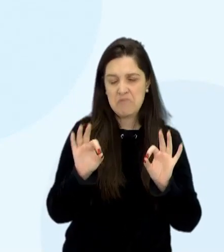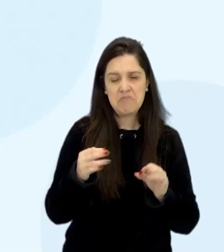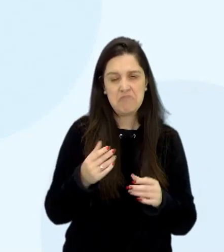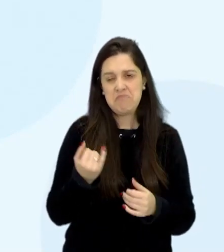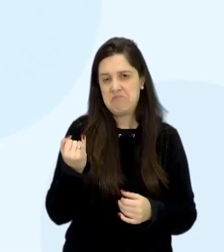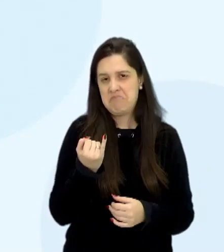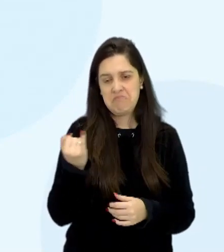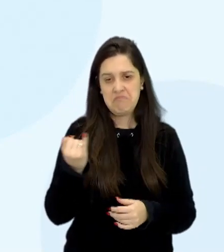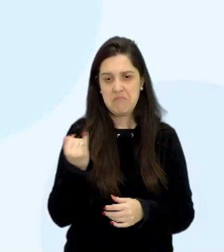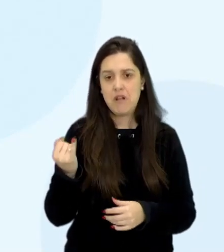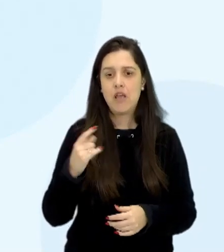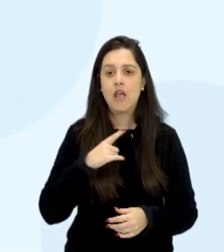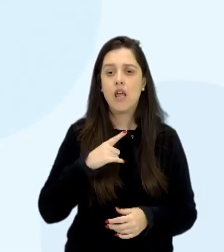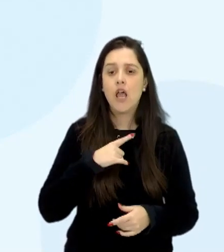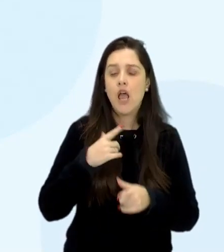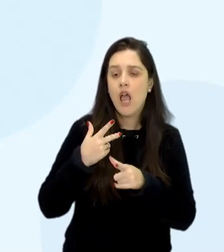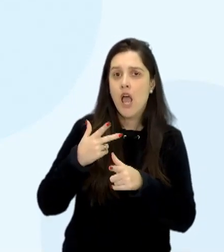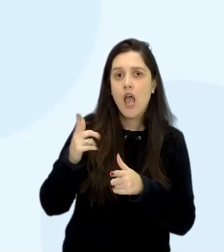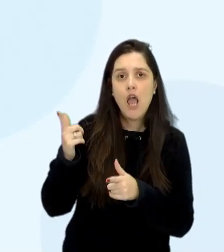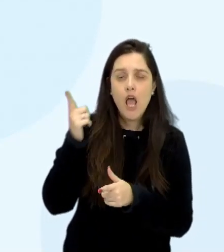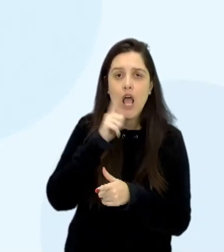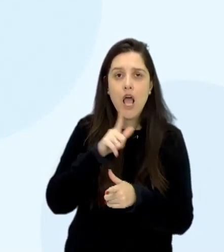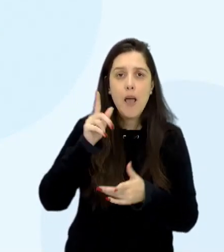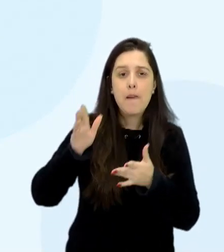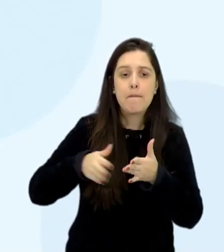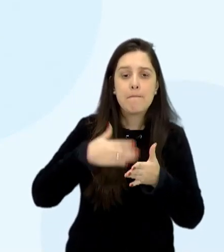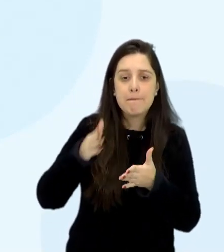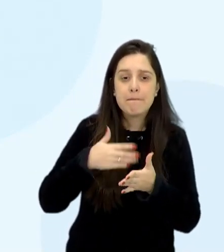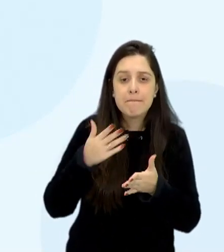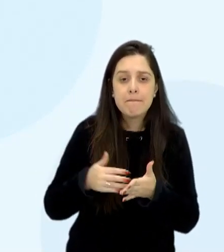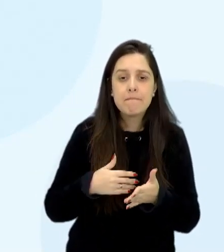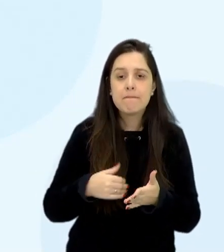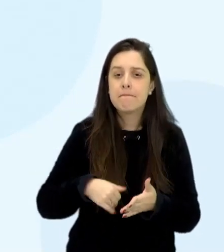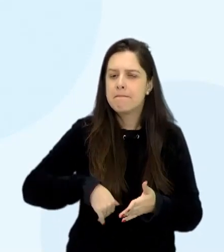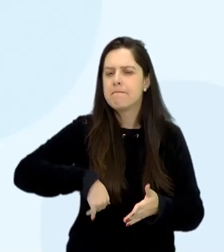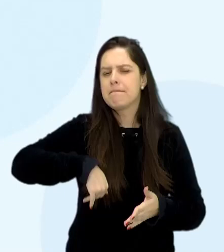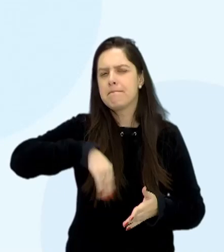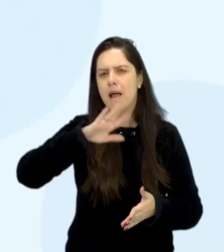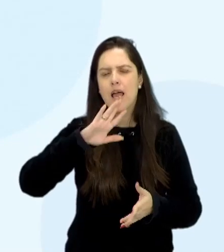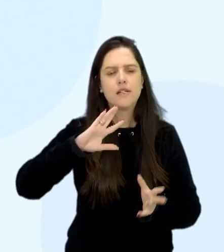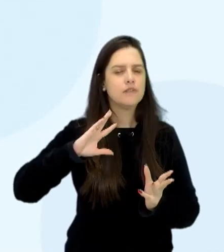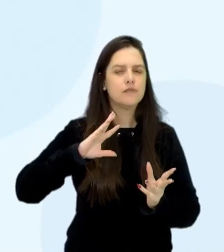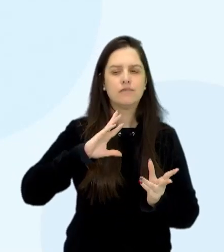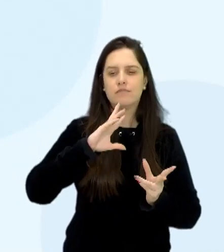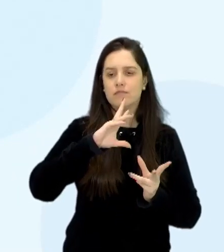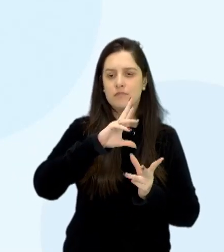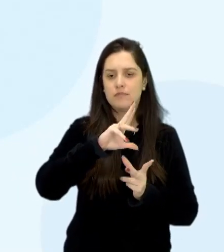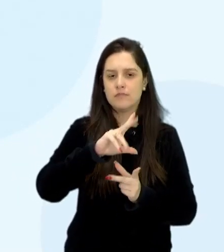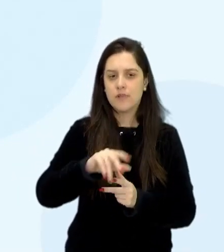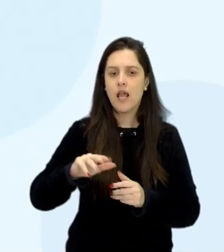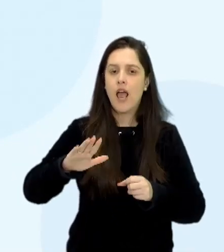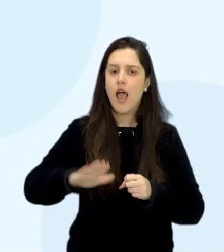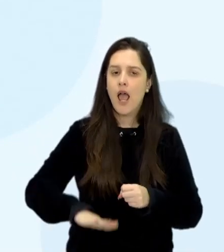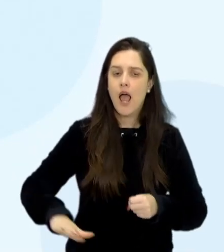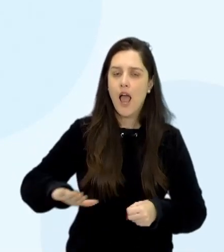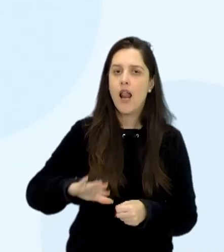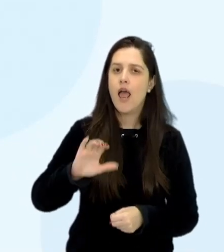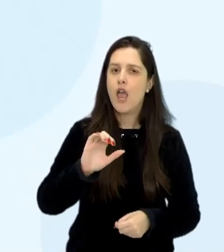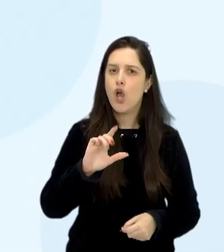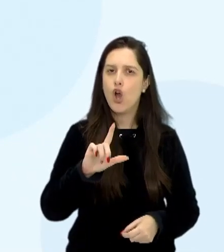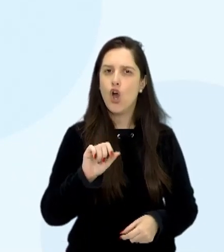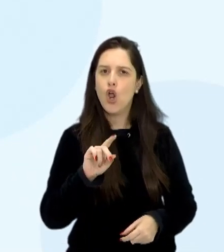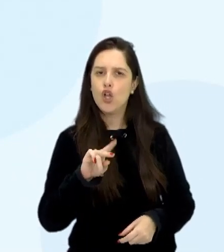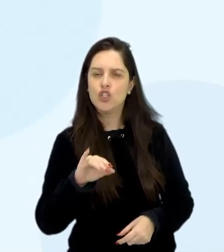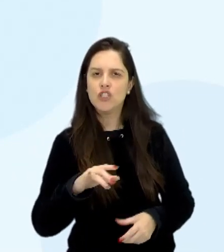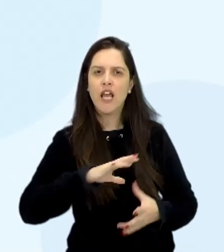importância, ganharam as páginas de uma das revistas mais relevantes do mundo nas áreas de ecologia e evolução. Aí o